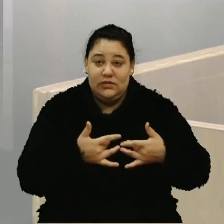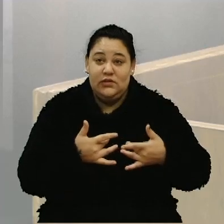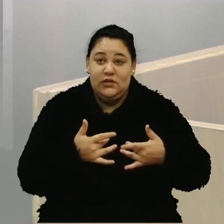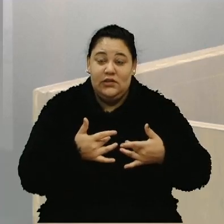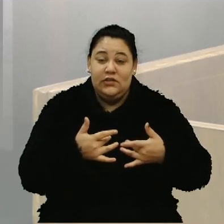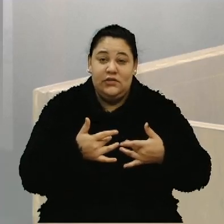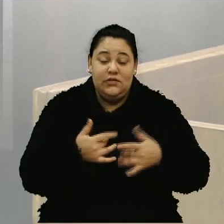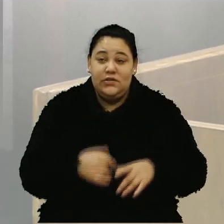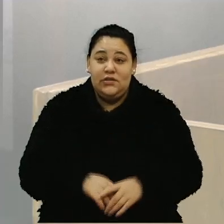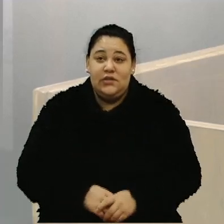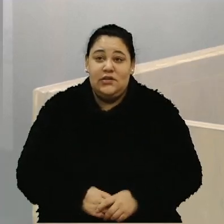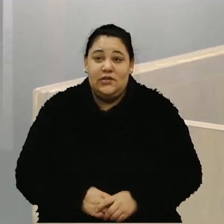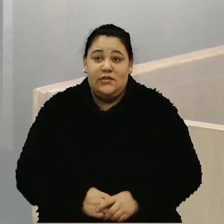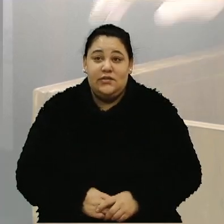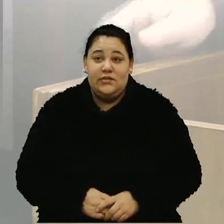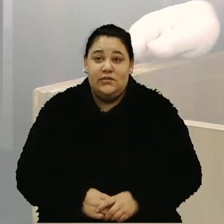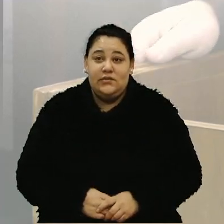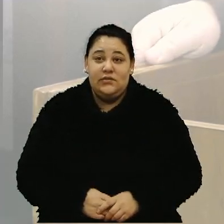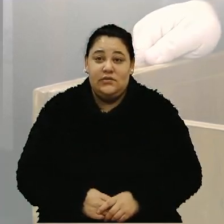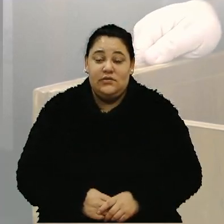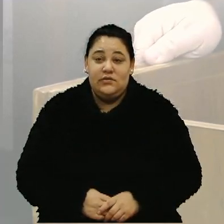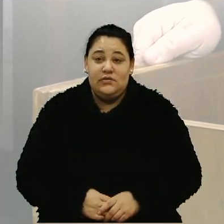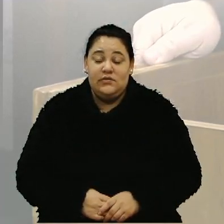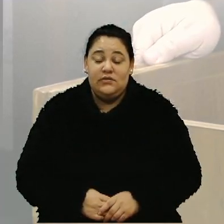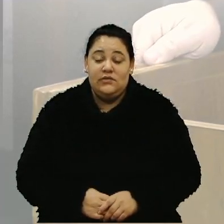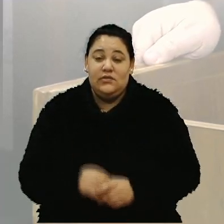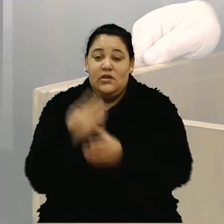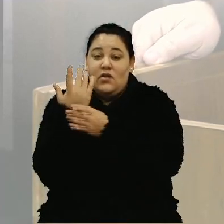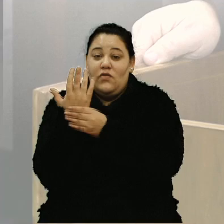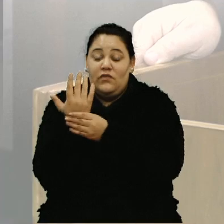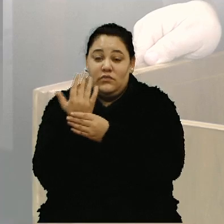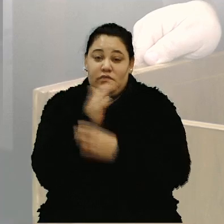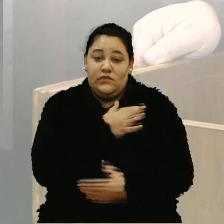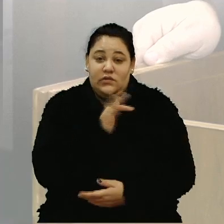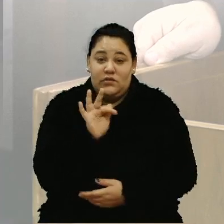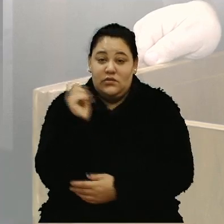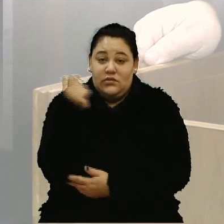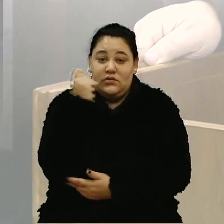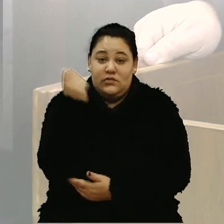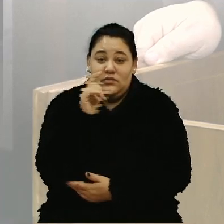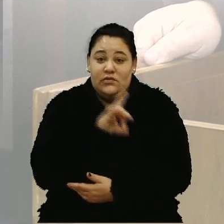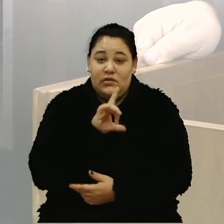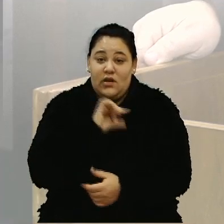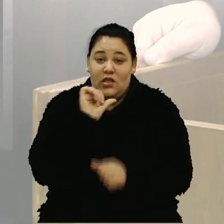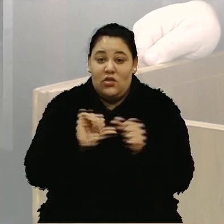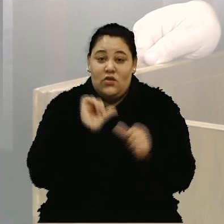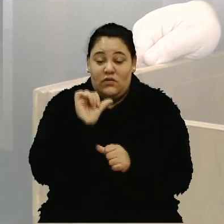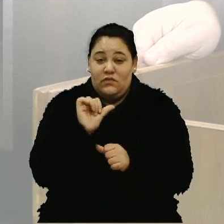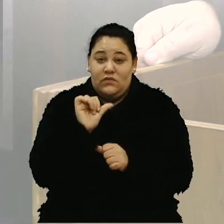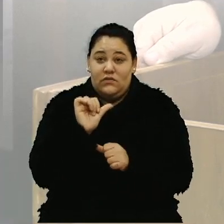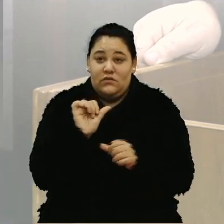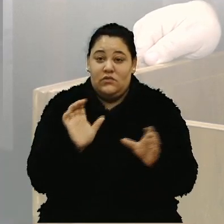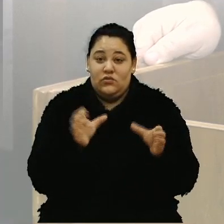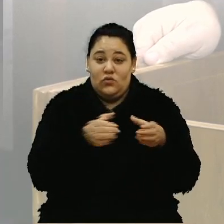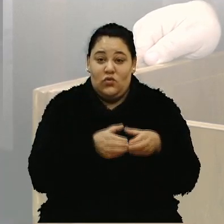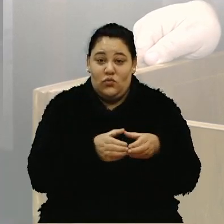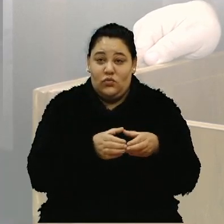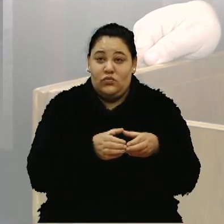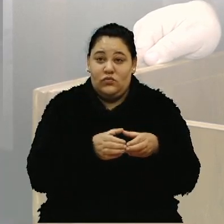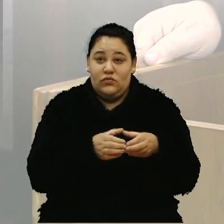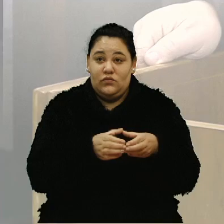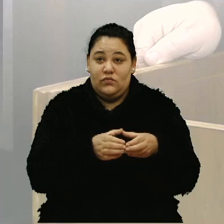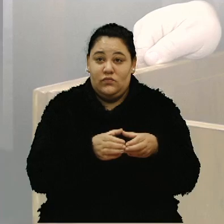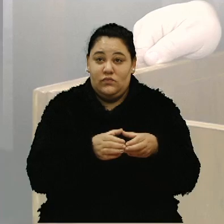hoje. A Universidade Federal do Rio Grande do Sul, inclusive, está com a troca de comando. A mesma fonte alegou